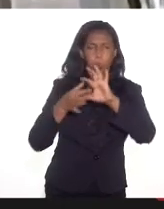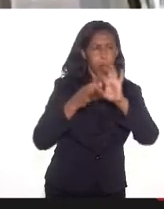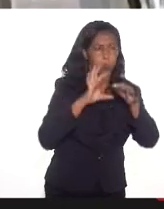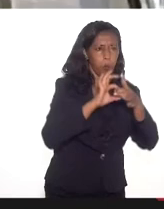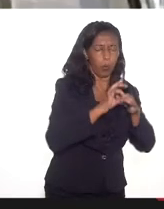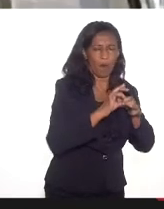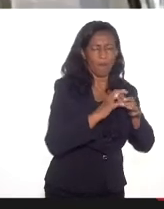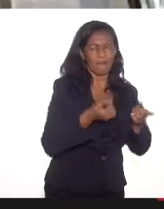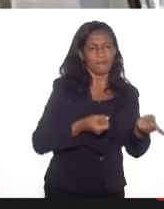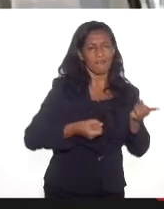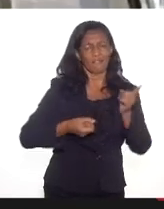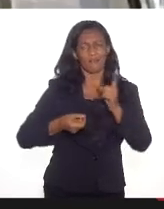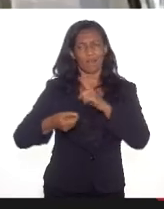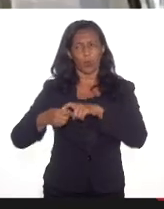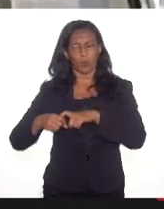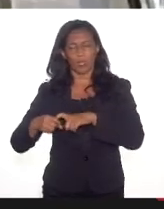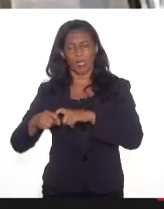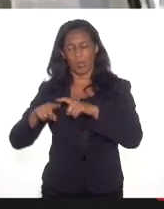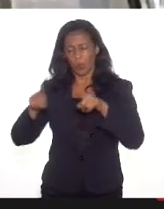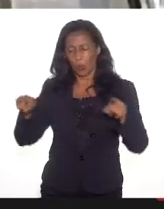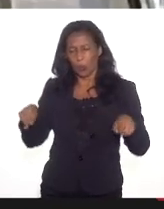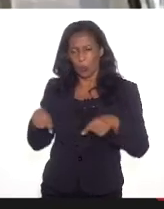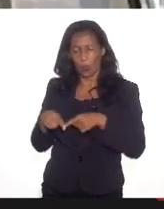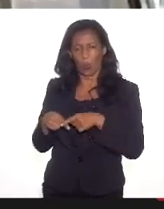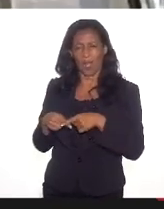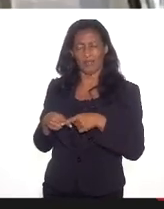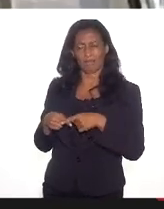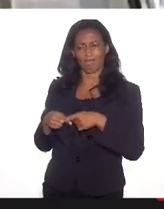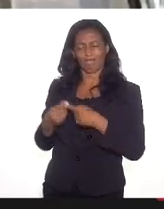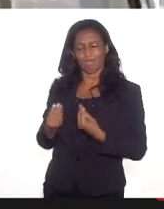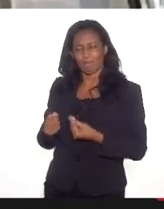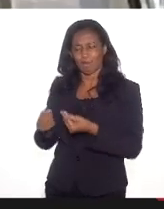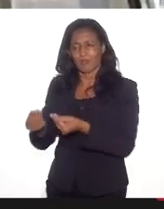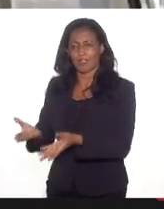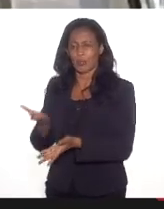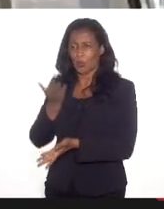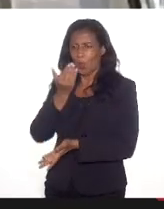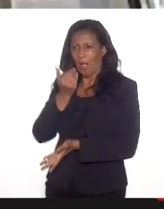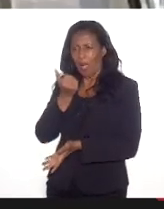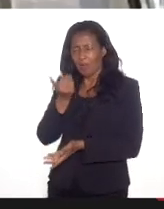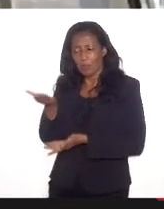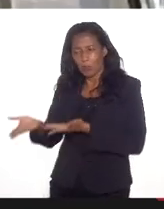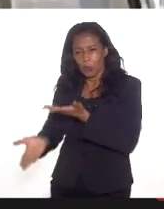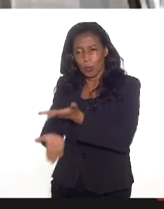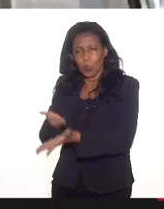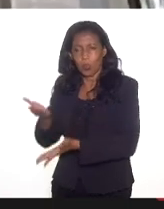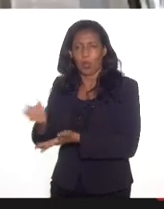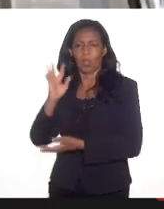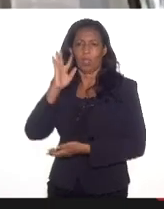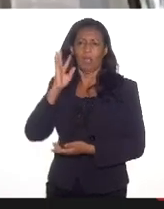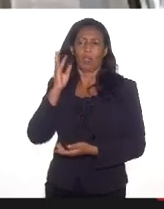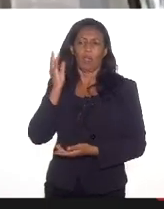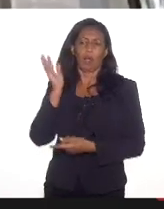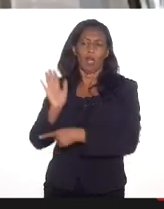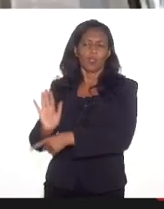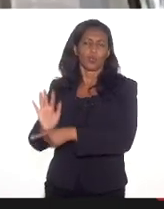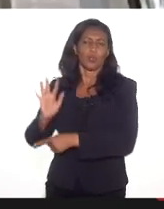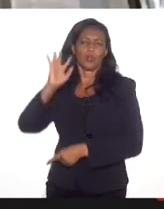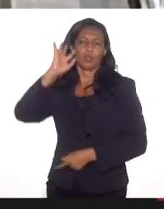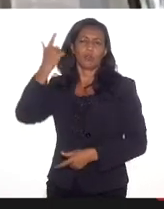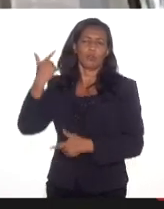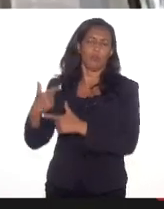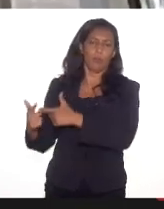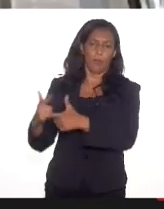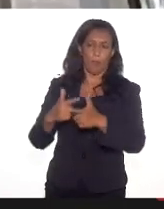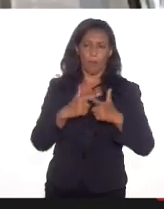esse quadro oferecendo alimentos buscando soluções para esse problema a crise sanitária